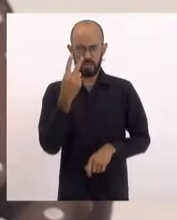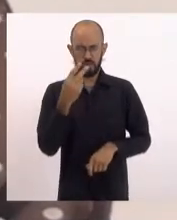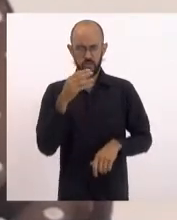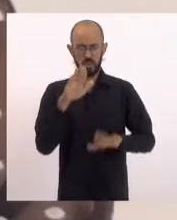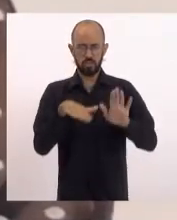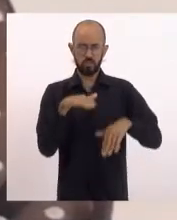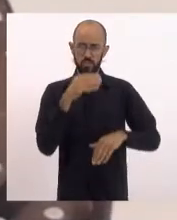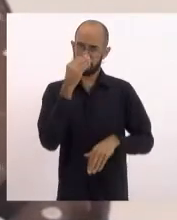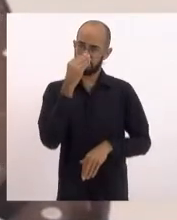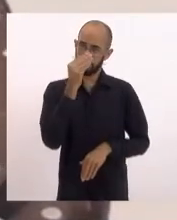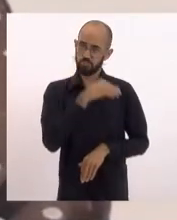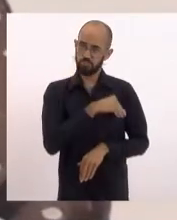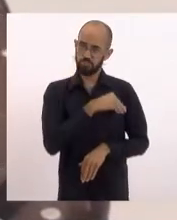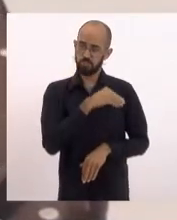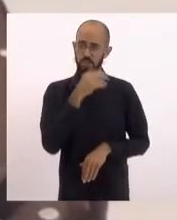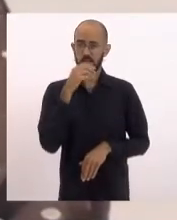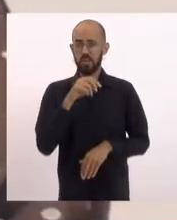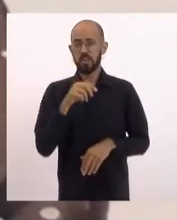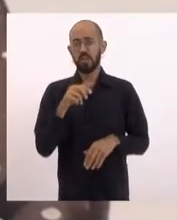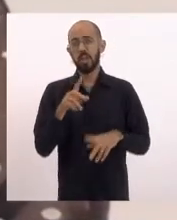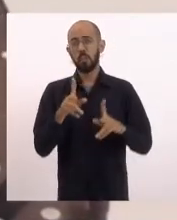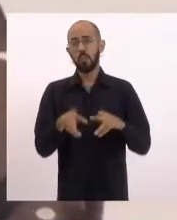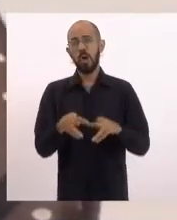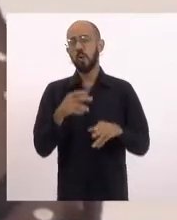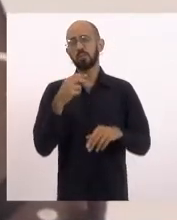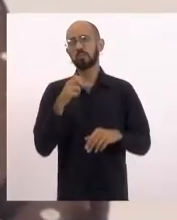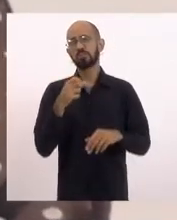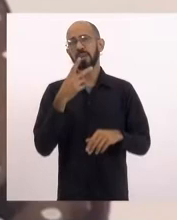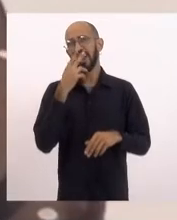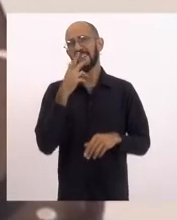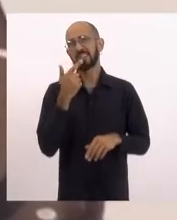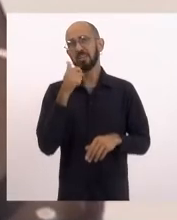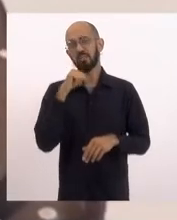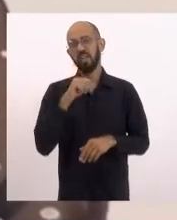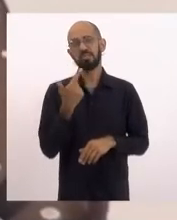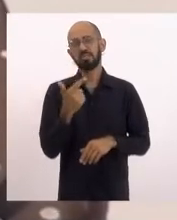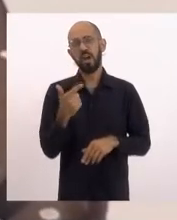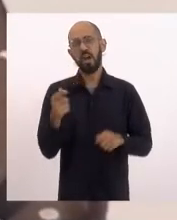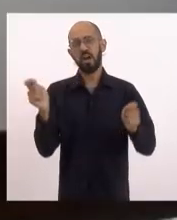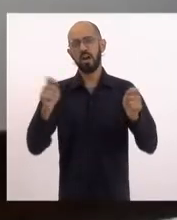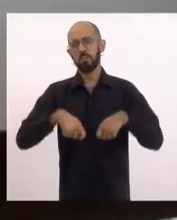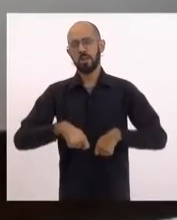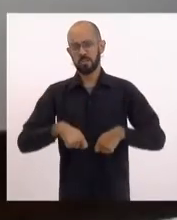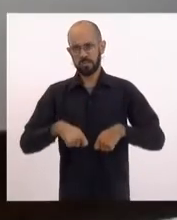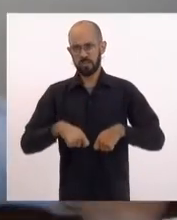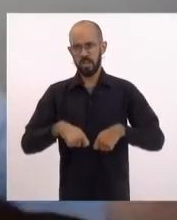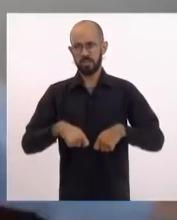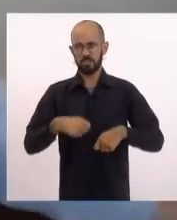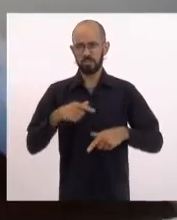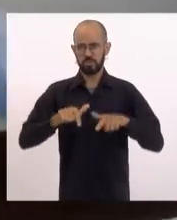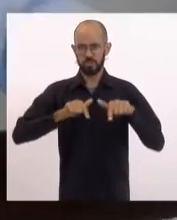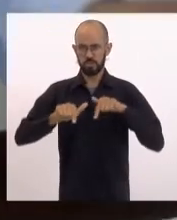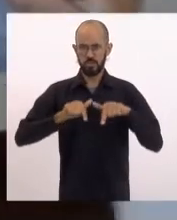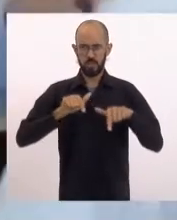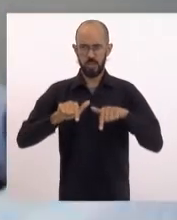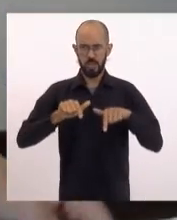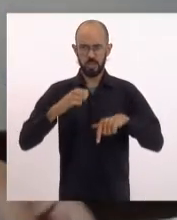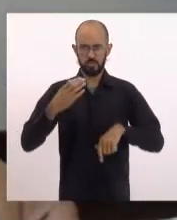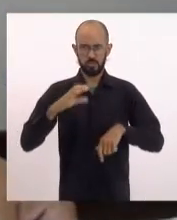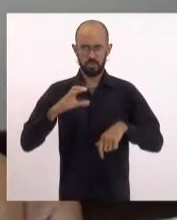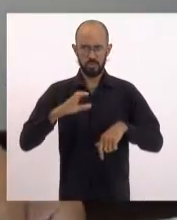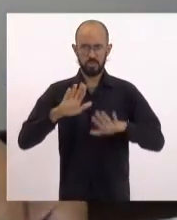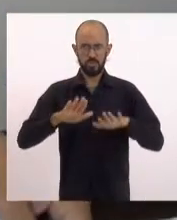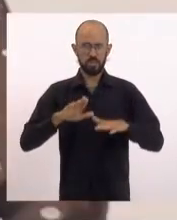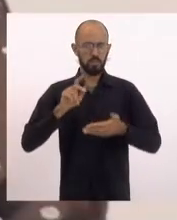como se as mulheres não tivessem a capacidade de estar no meio científico, que não é verdade, no meio da ciência, que não é